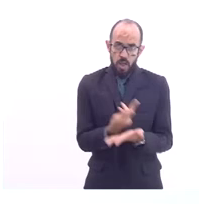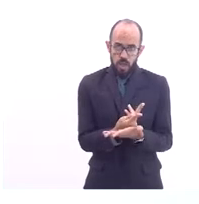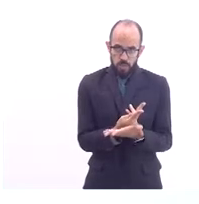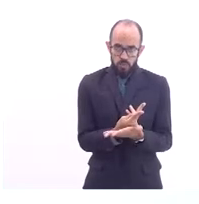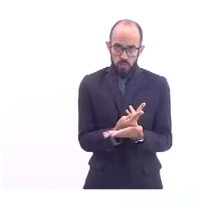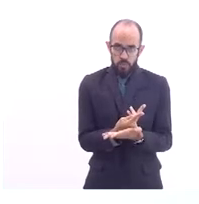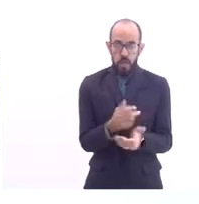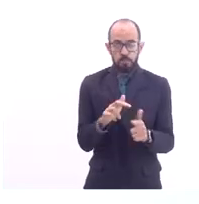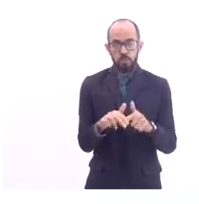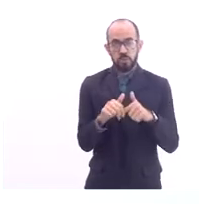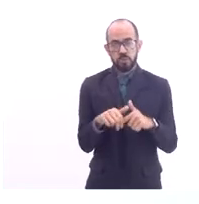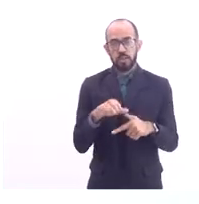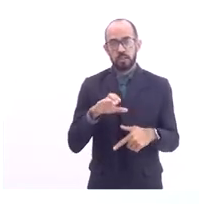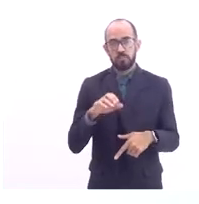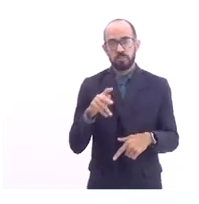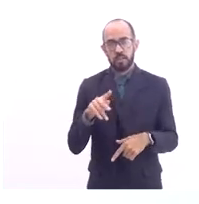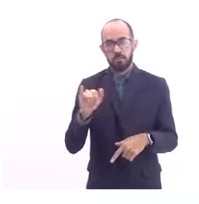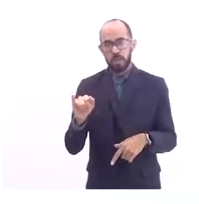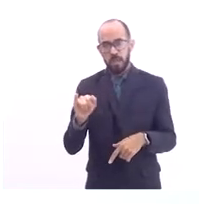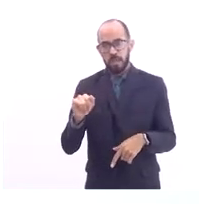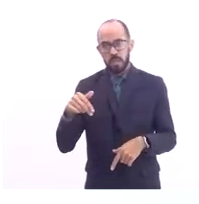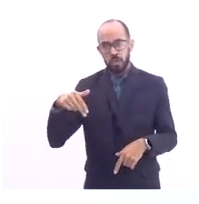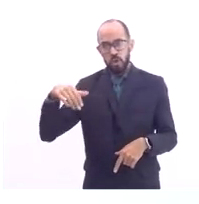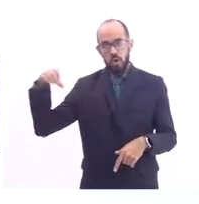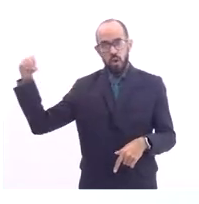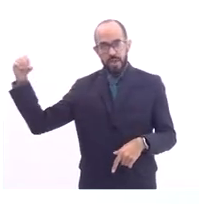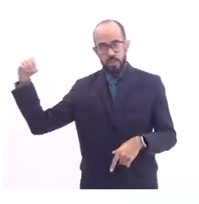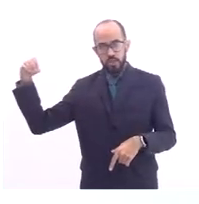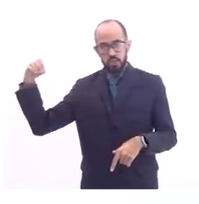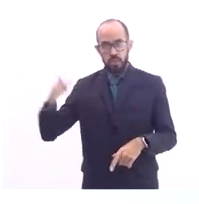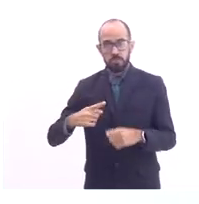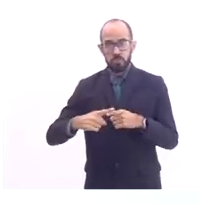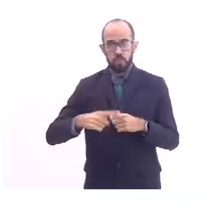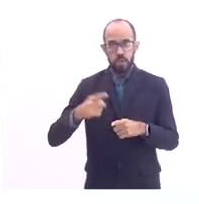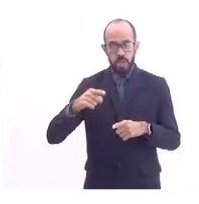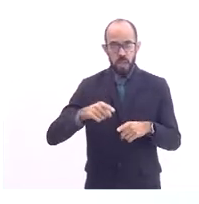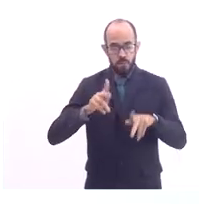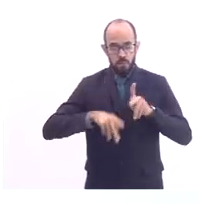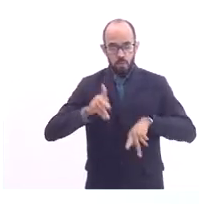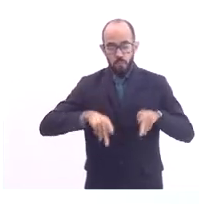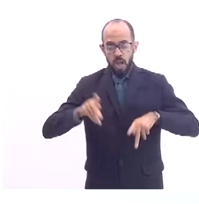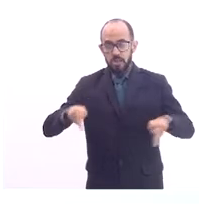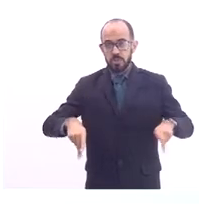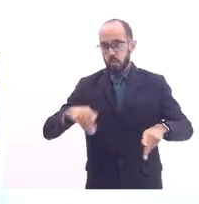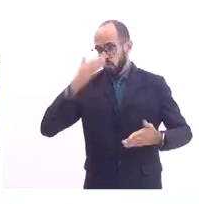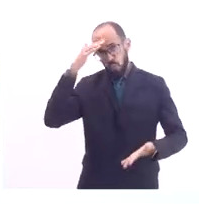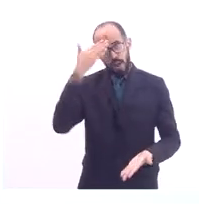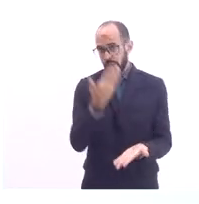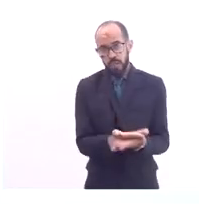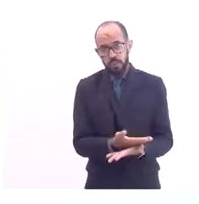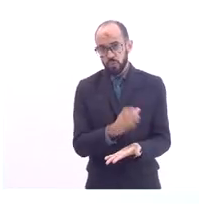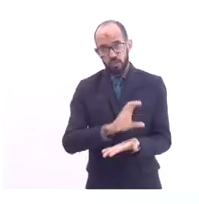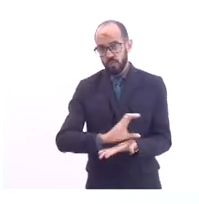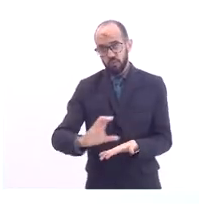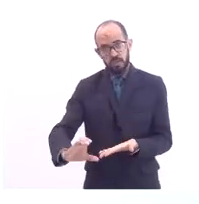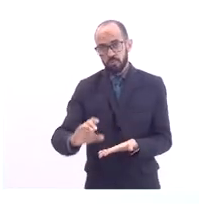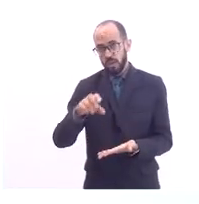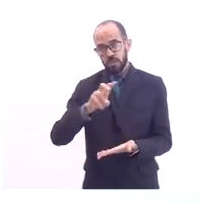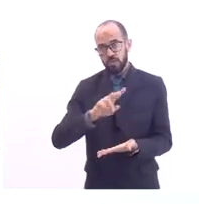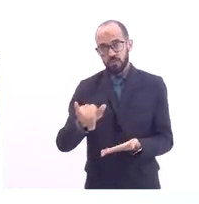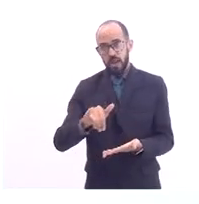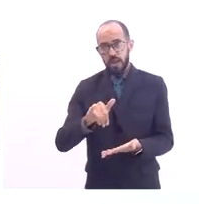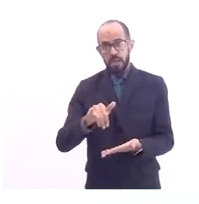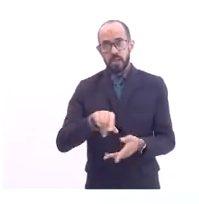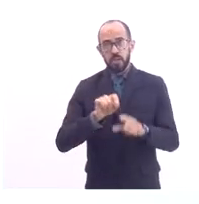uma CPI, uma série de audiências no Noroeste, é que as pessoas, literalmente, não acreditam que aquele investimento esteja